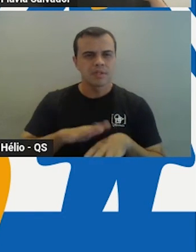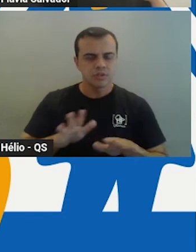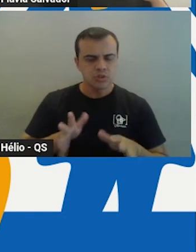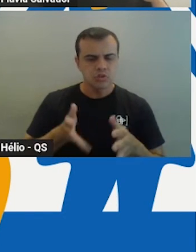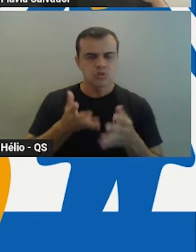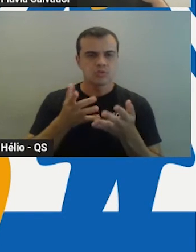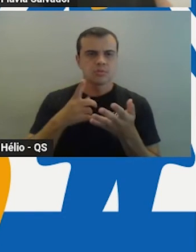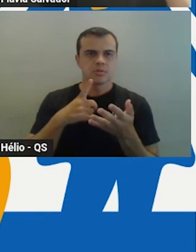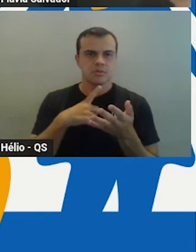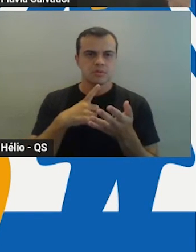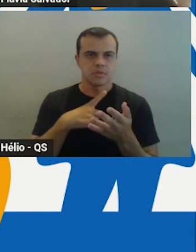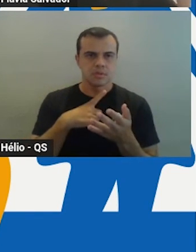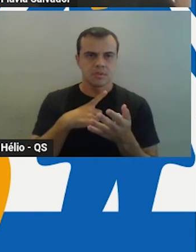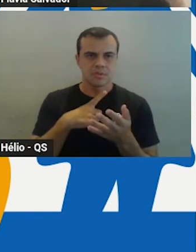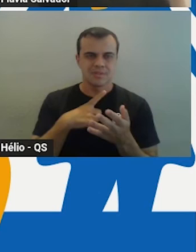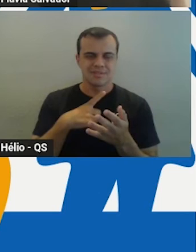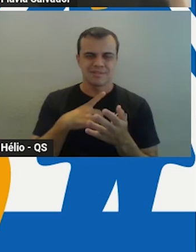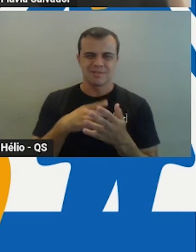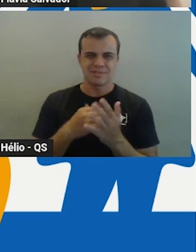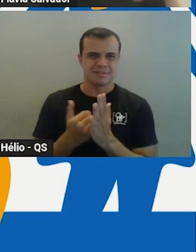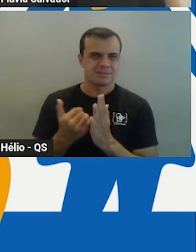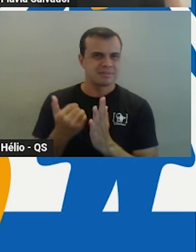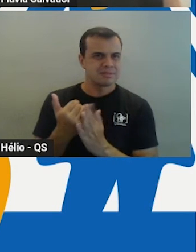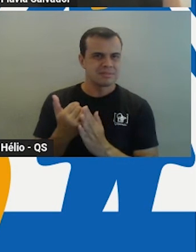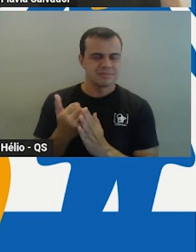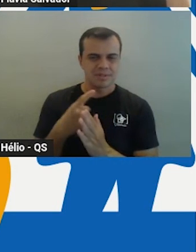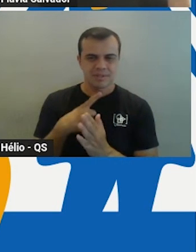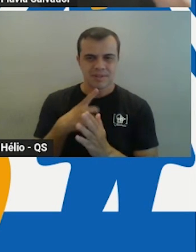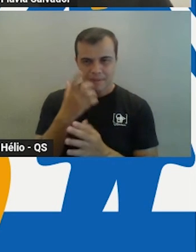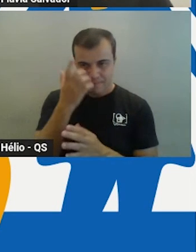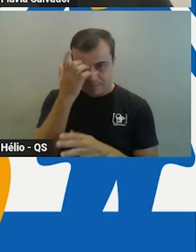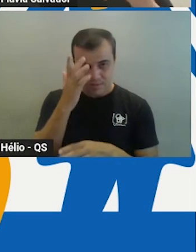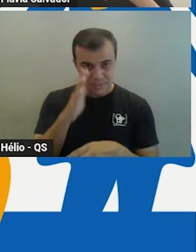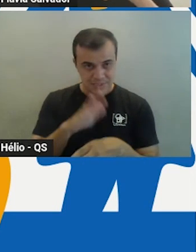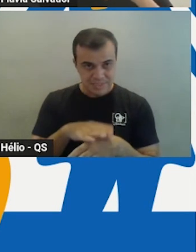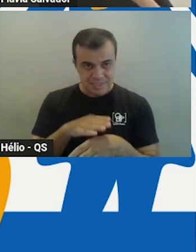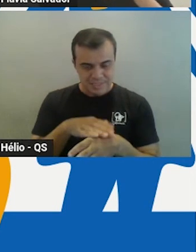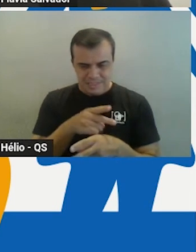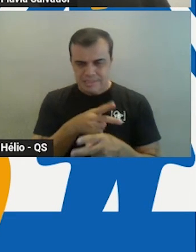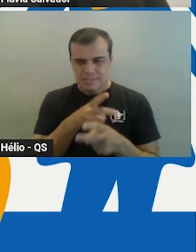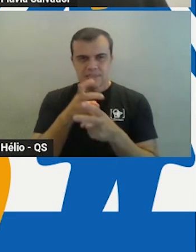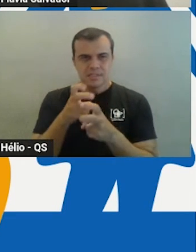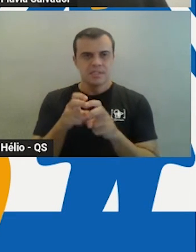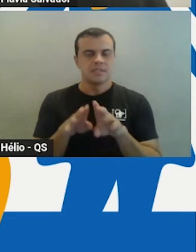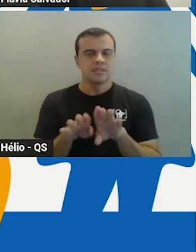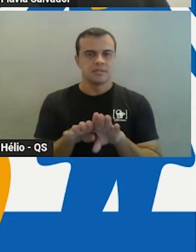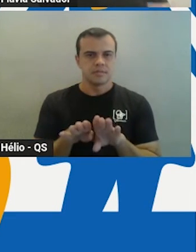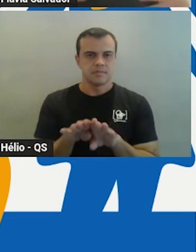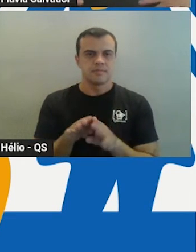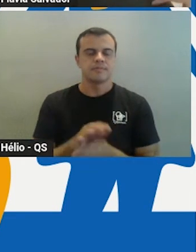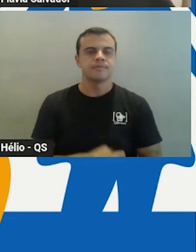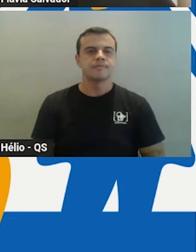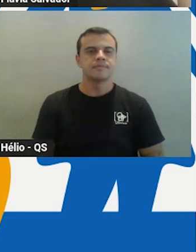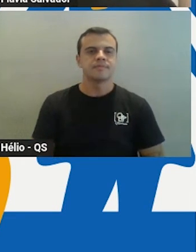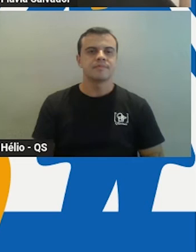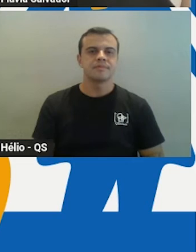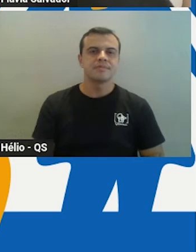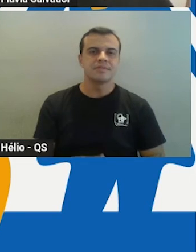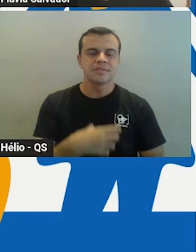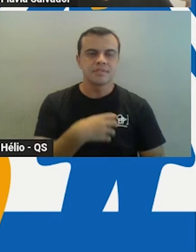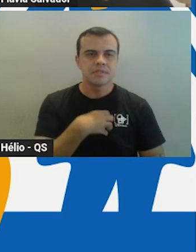estímulo extremo. Elas são facilmente hiperestimuladas. Então,